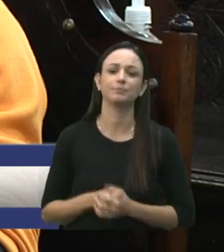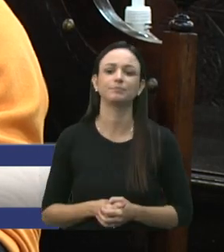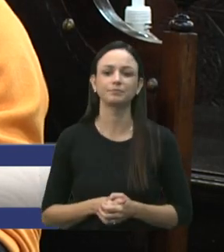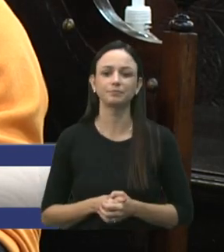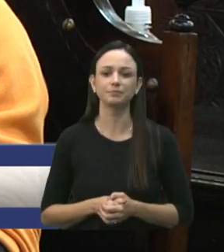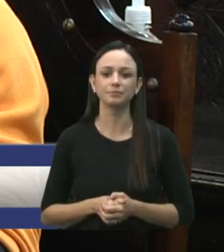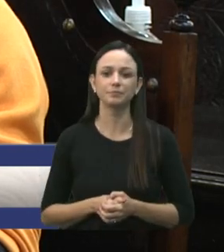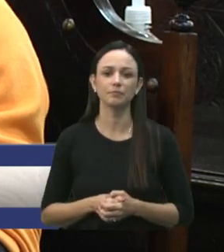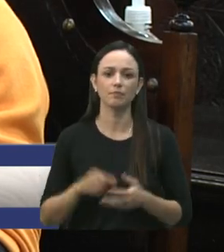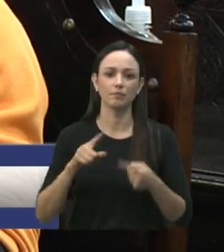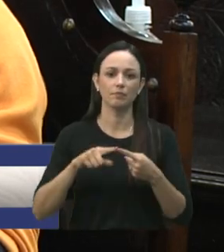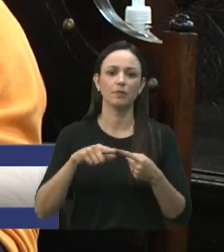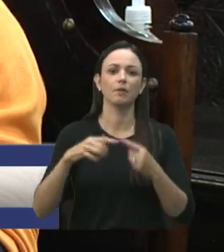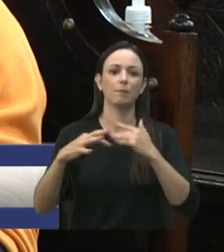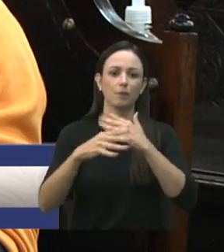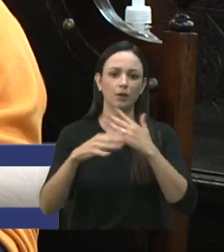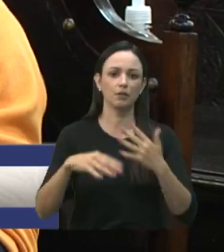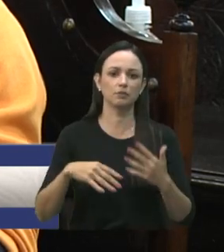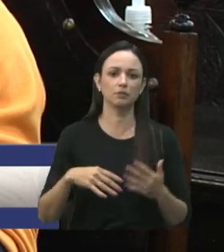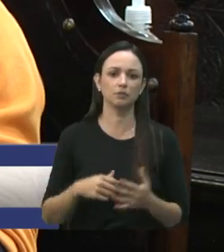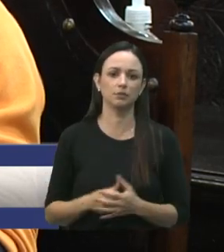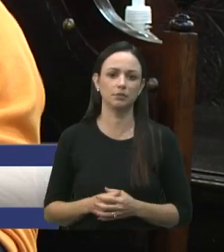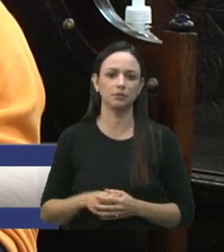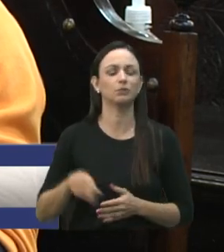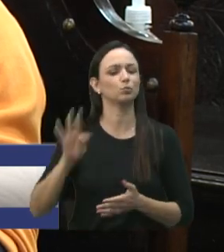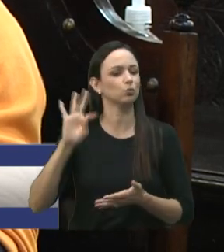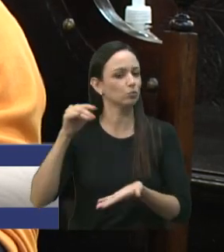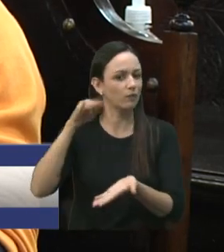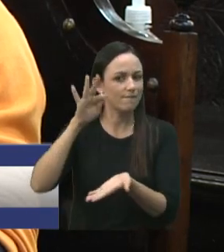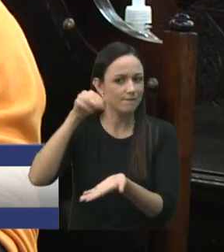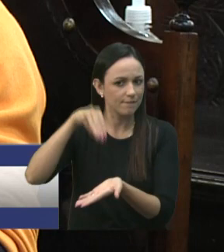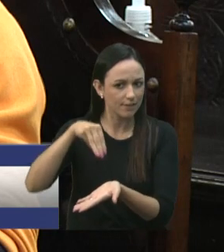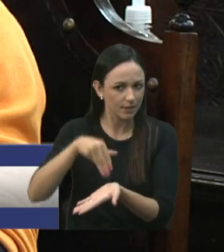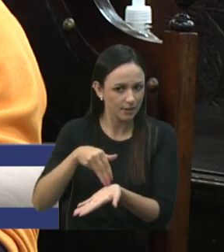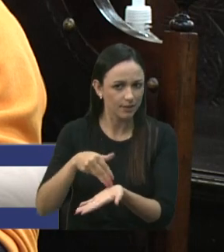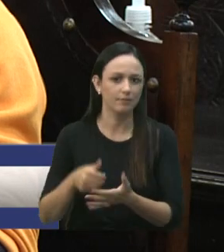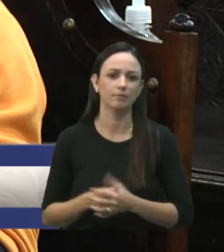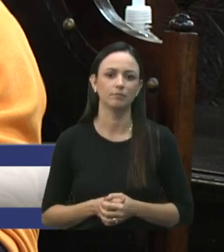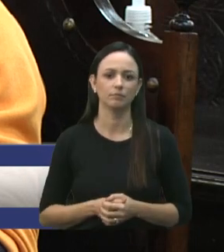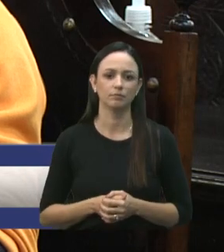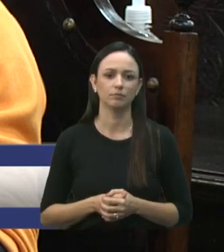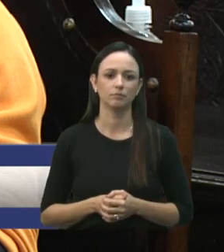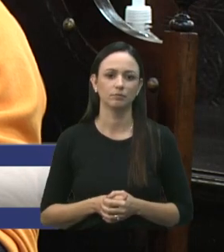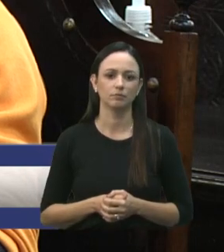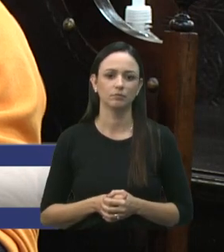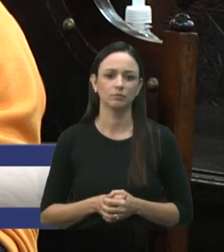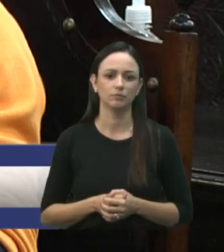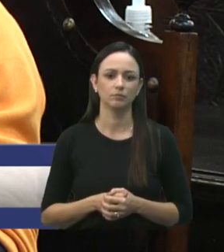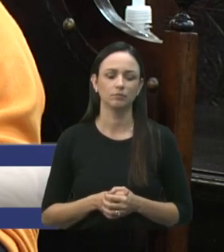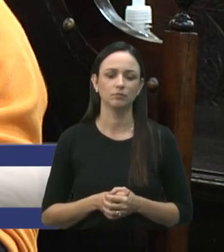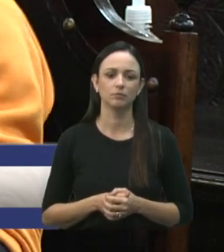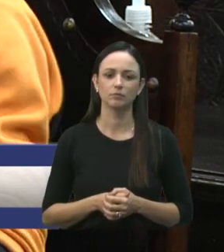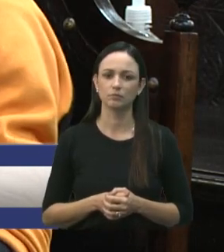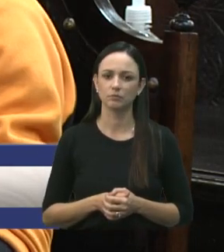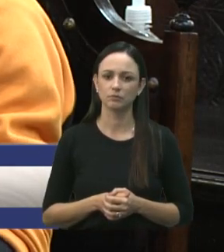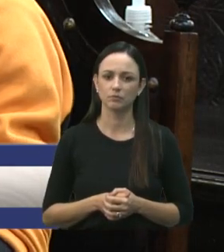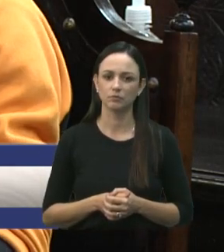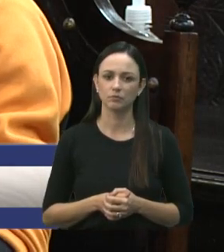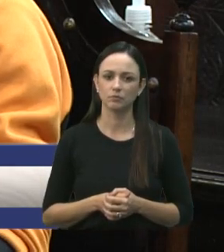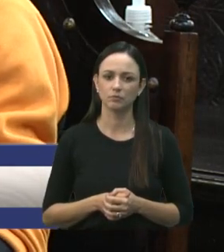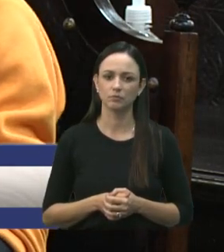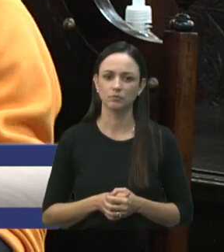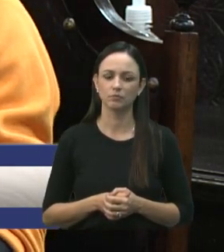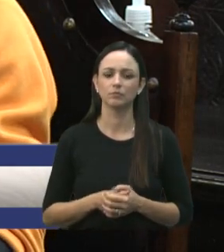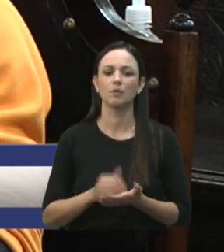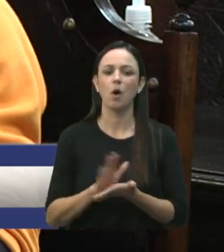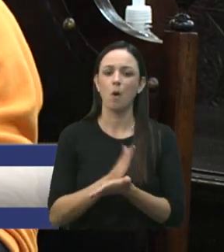FIM. Secretaria de Mobilidade Urbana, FIM. Ela ocupa os dois momentos. Em algum momento ela era FIM, em algum momento ela era